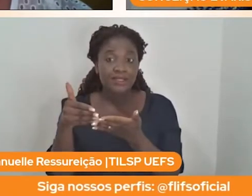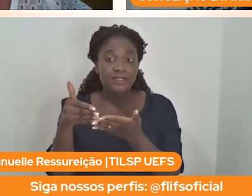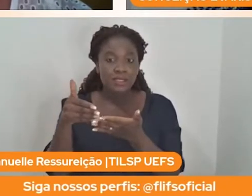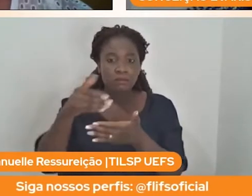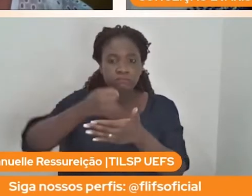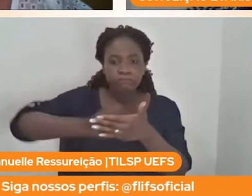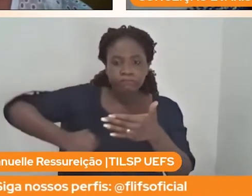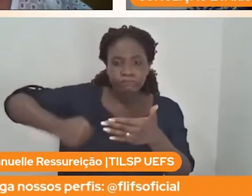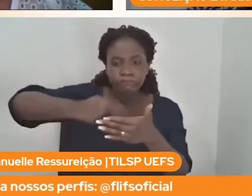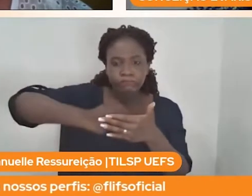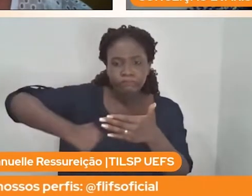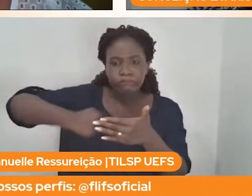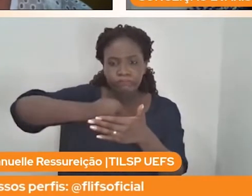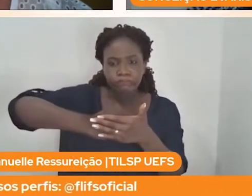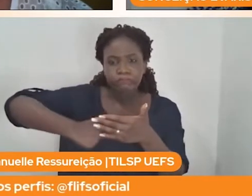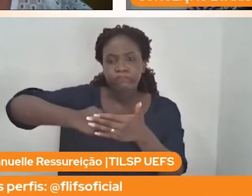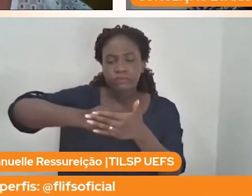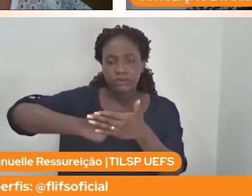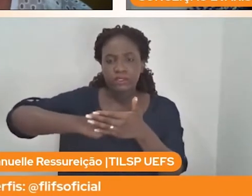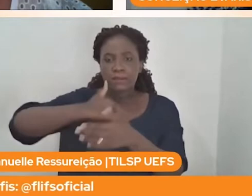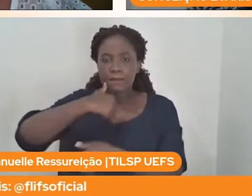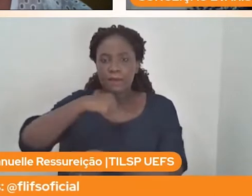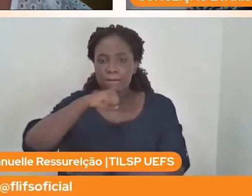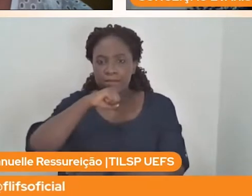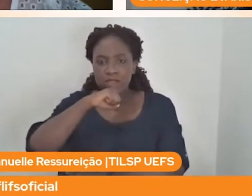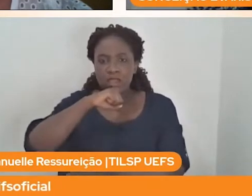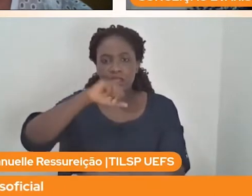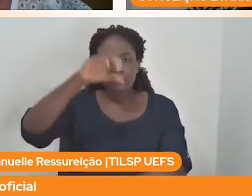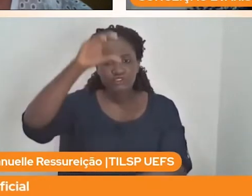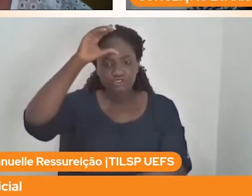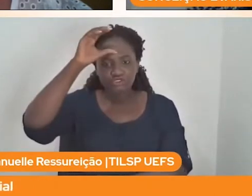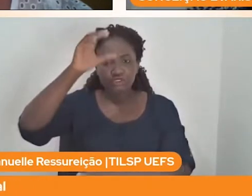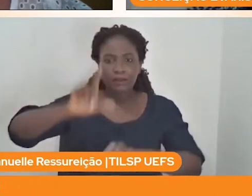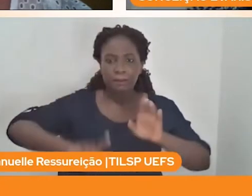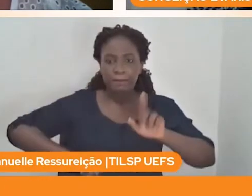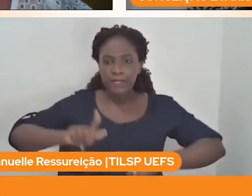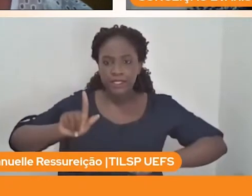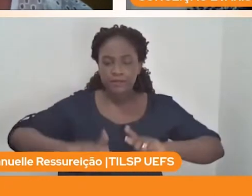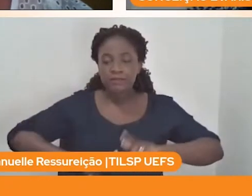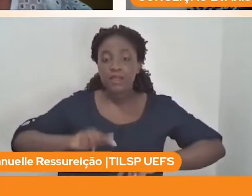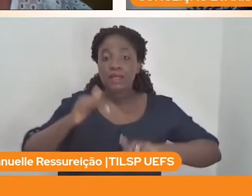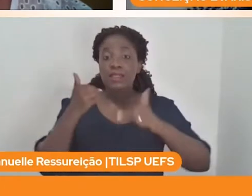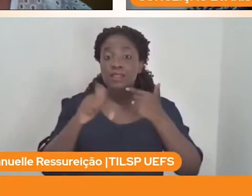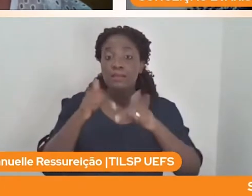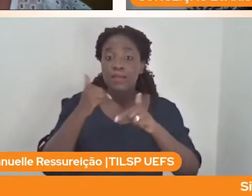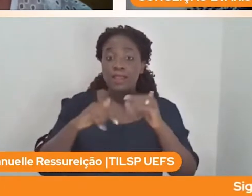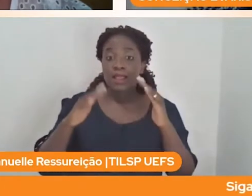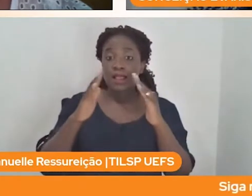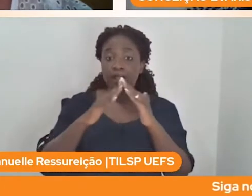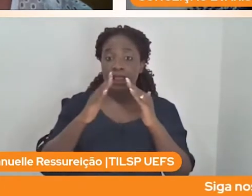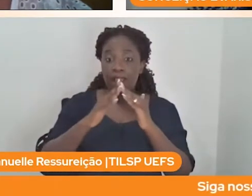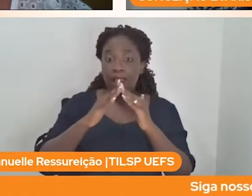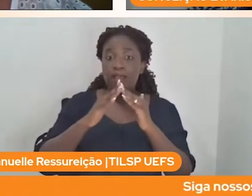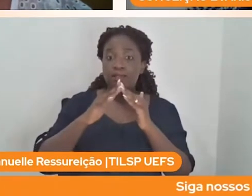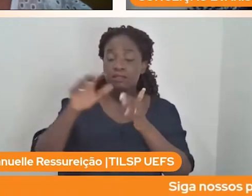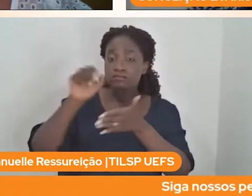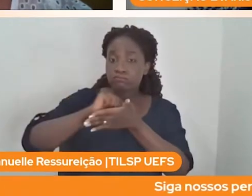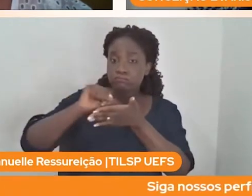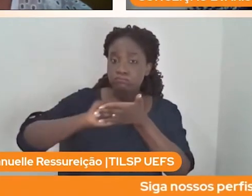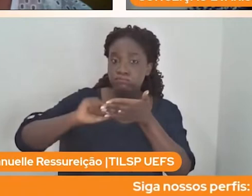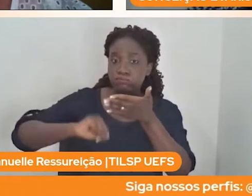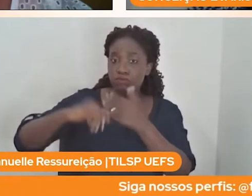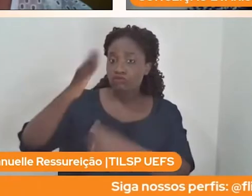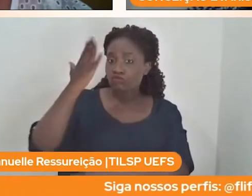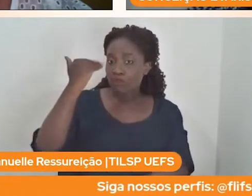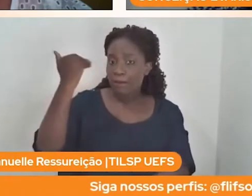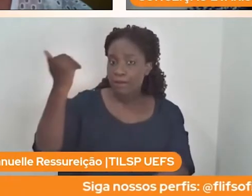alheias. Minha mãe, tias e primas trabalharam em casas de grandes escritores mineiros ou nas casas dos